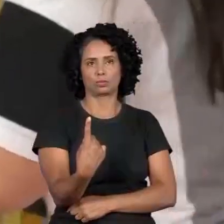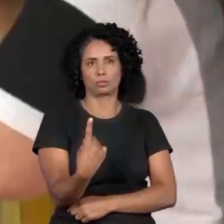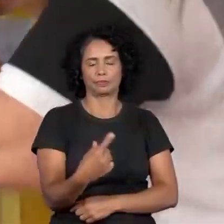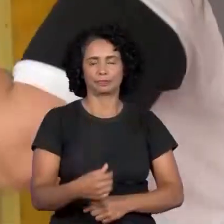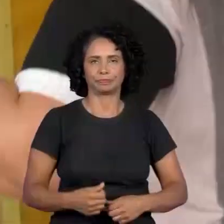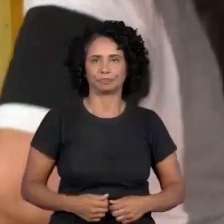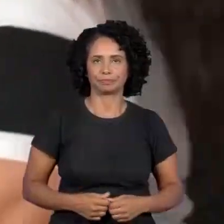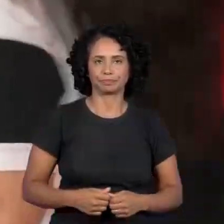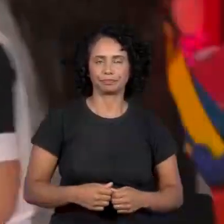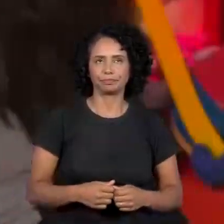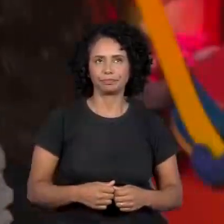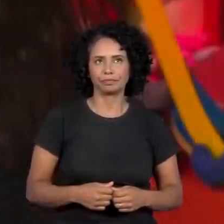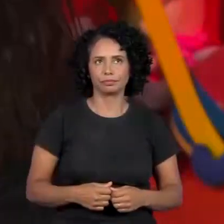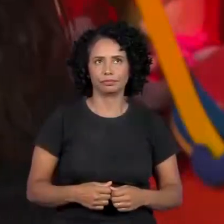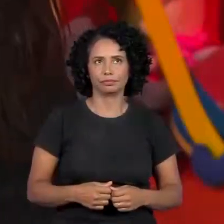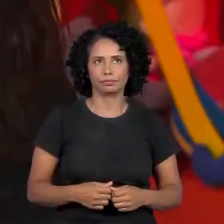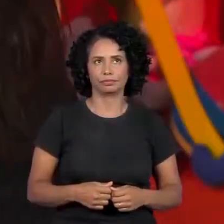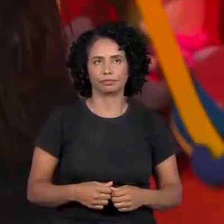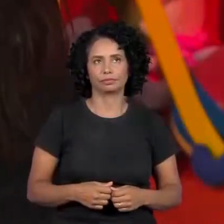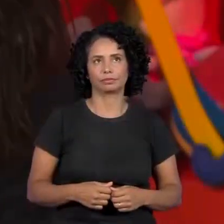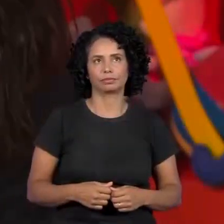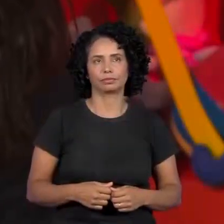a caneta, ó, um